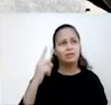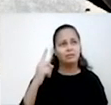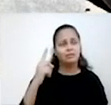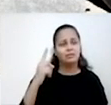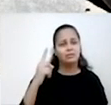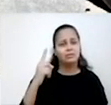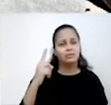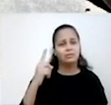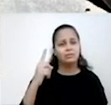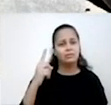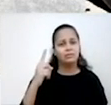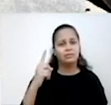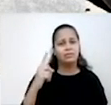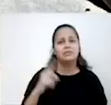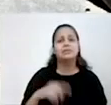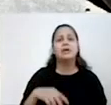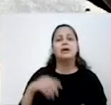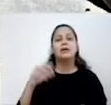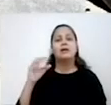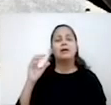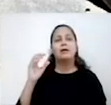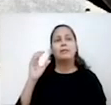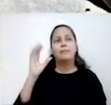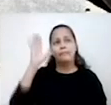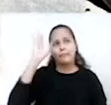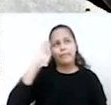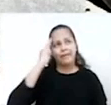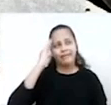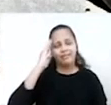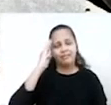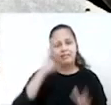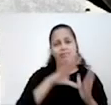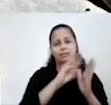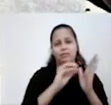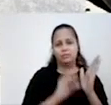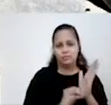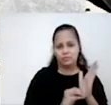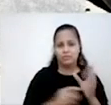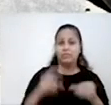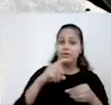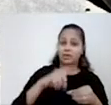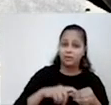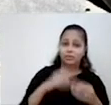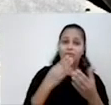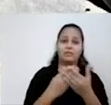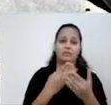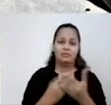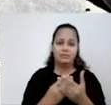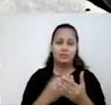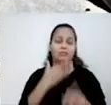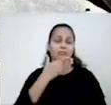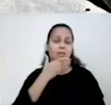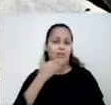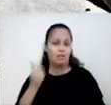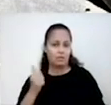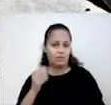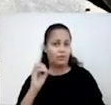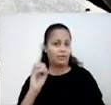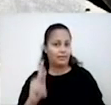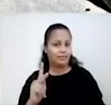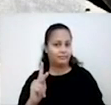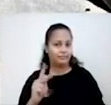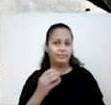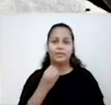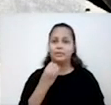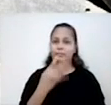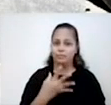tirarem dúvidas, né, para compreender os conteúdos. Assim, no retorno das aulas será muito mais tranquilo,